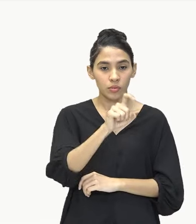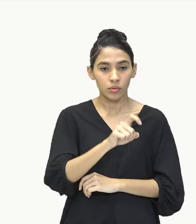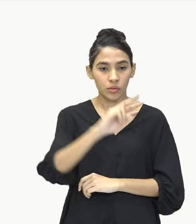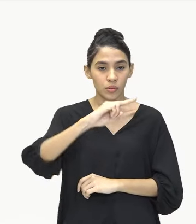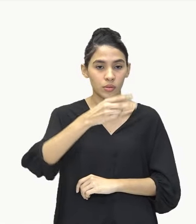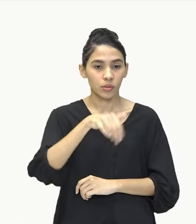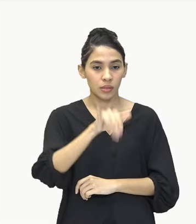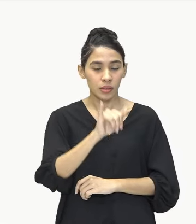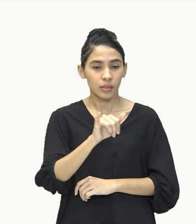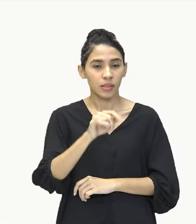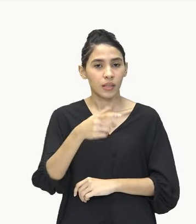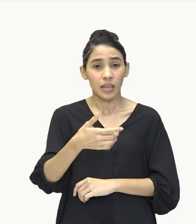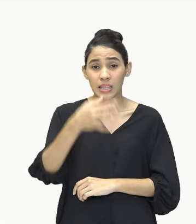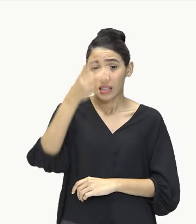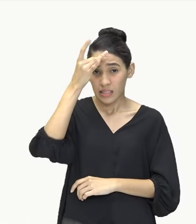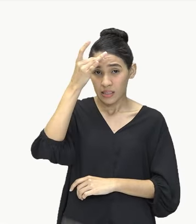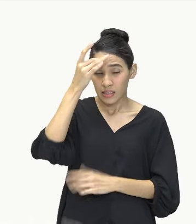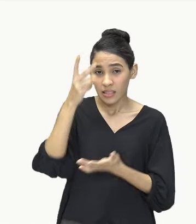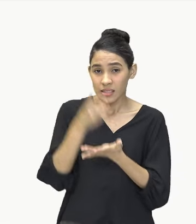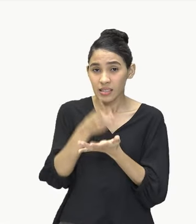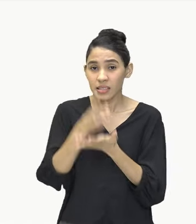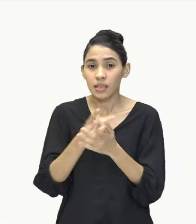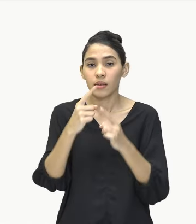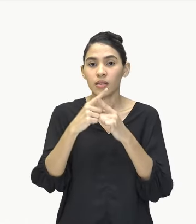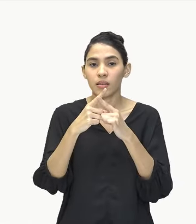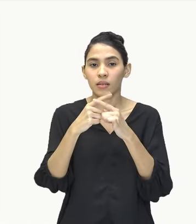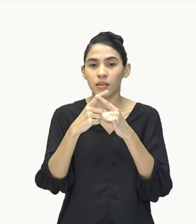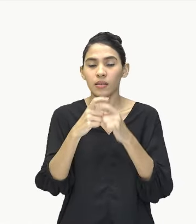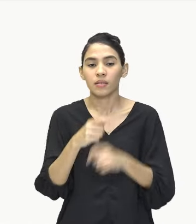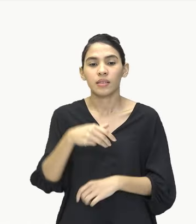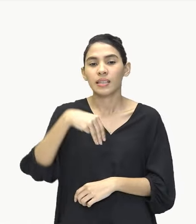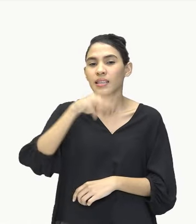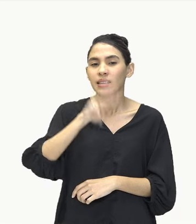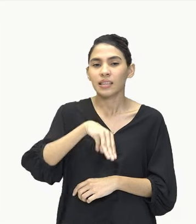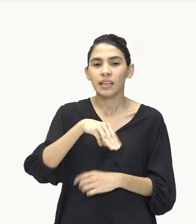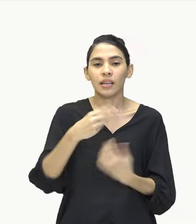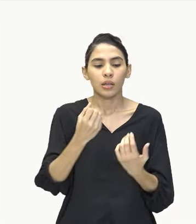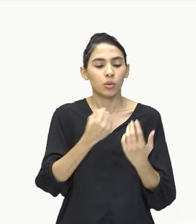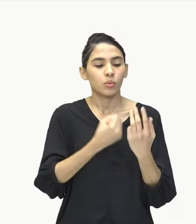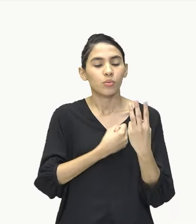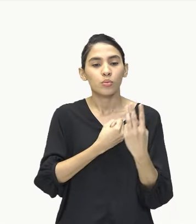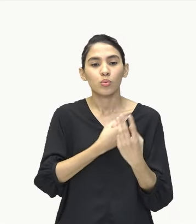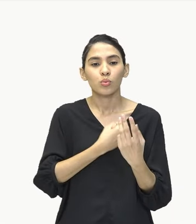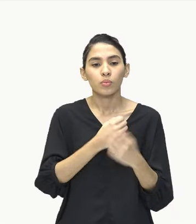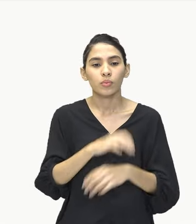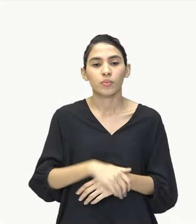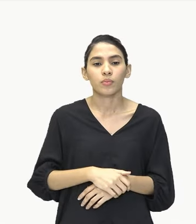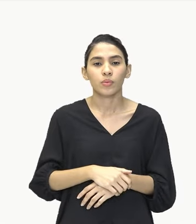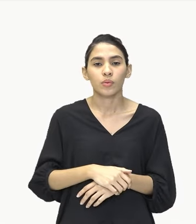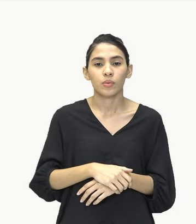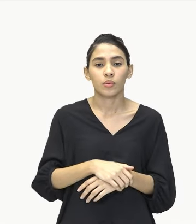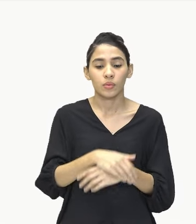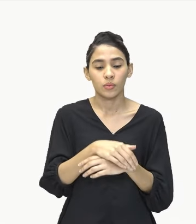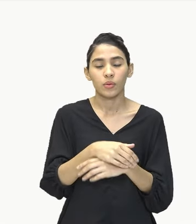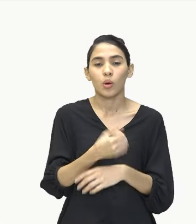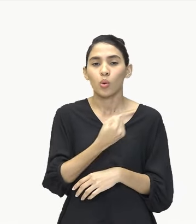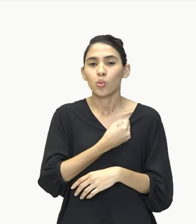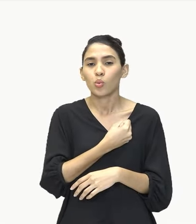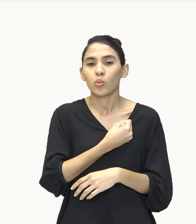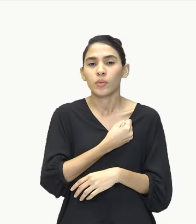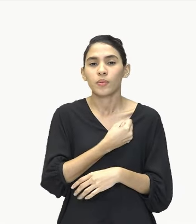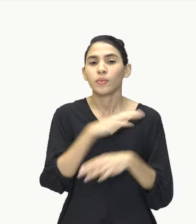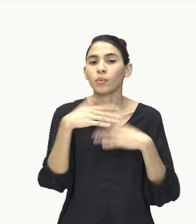sendo multiplicados entre si. Quem é o coeficiente? Qual é o número que está ali à frente da